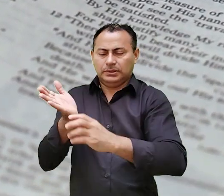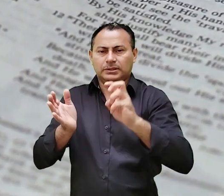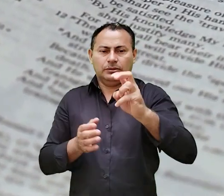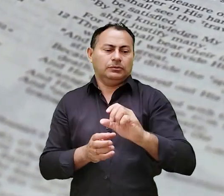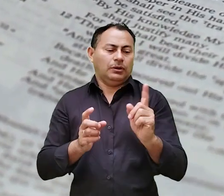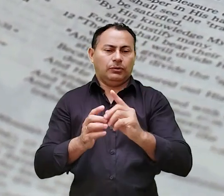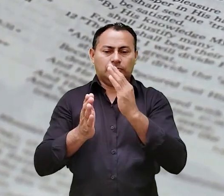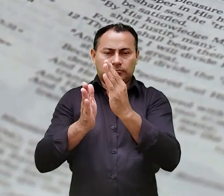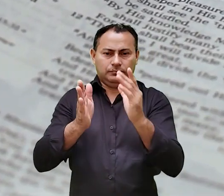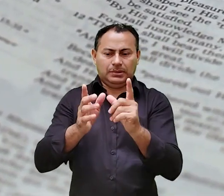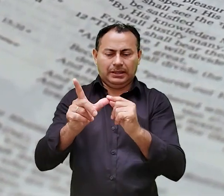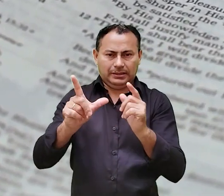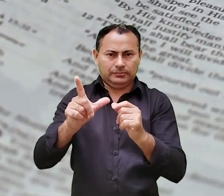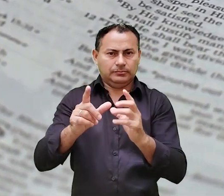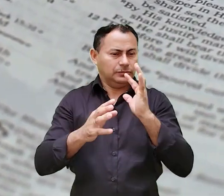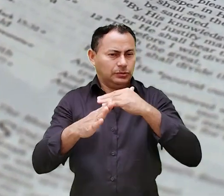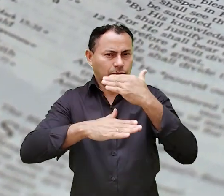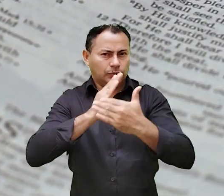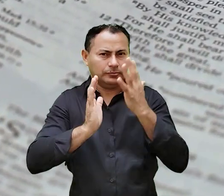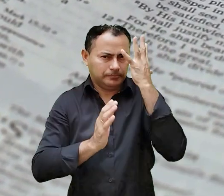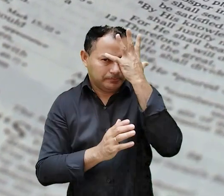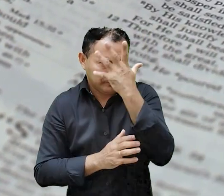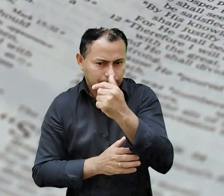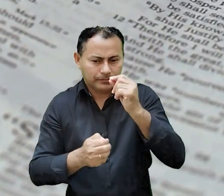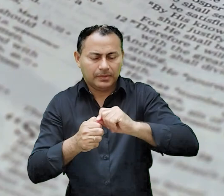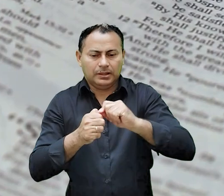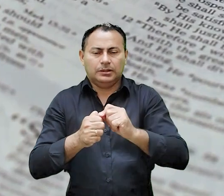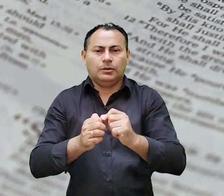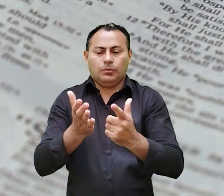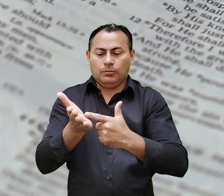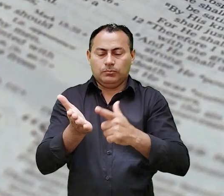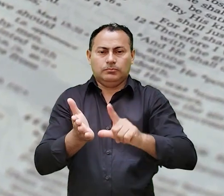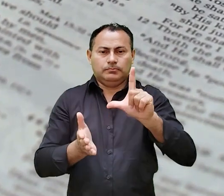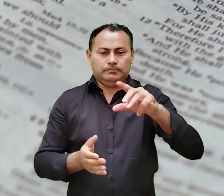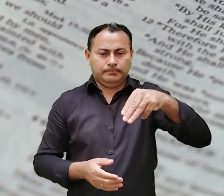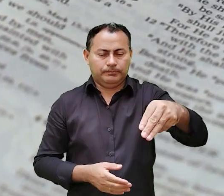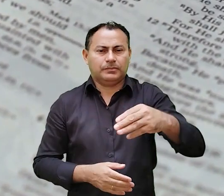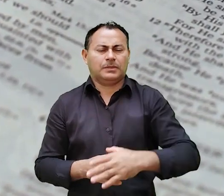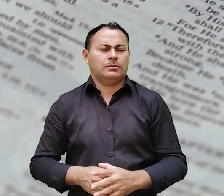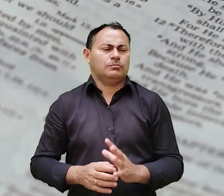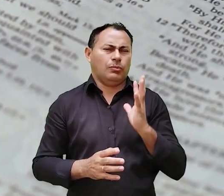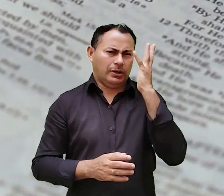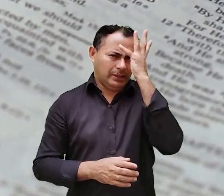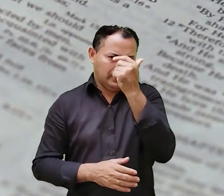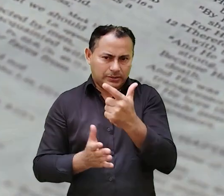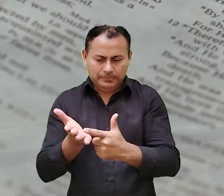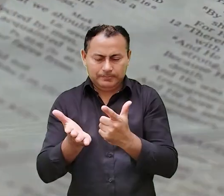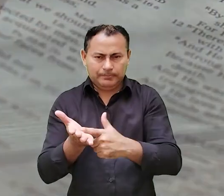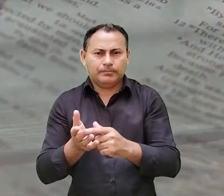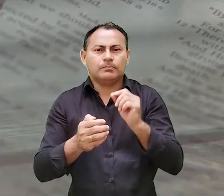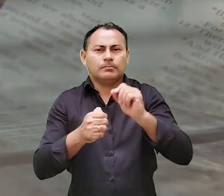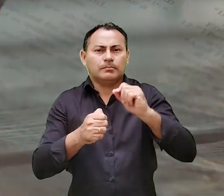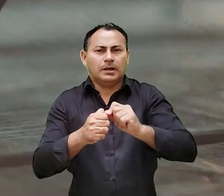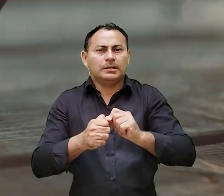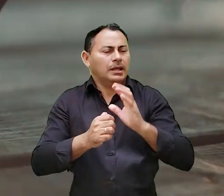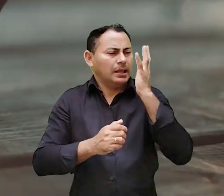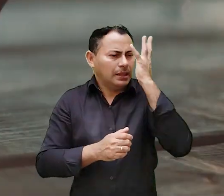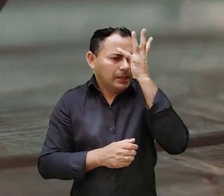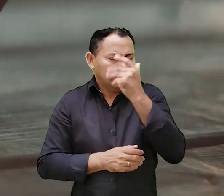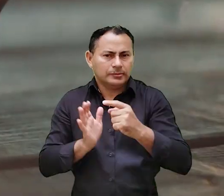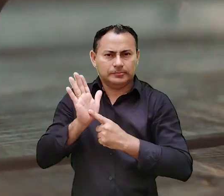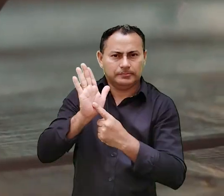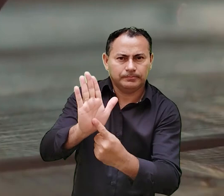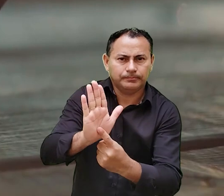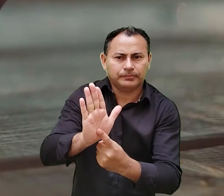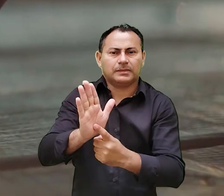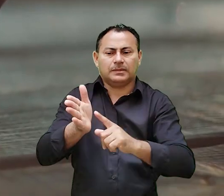acróstico como os outros. Todos são muito bonitos. Isso faz do livro de Lamentações uma obra-prima. O que faz esta